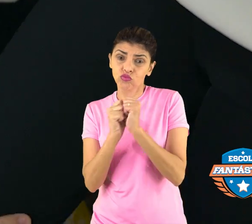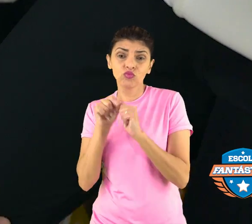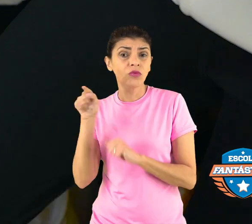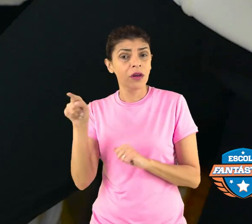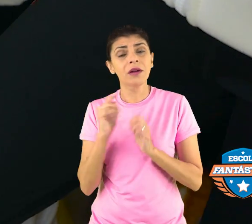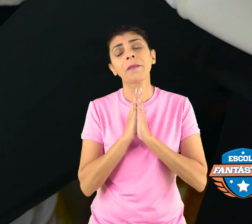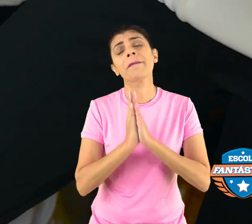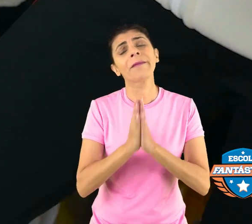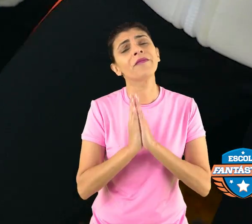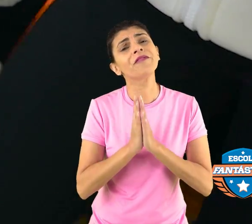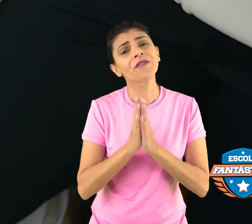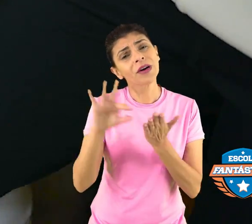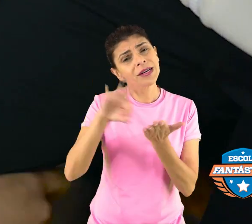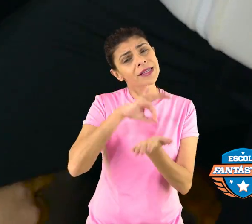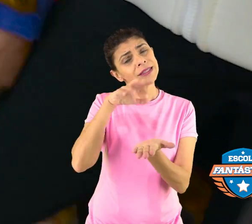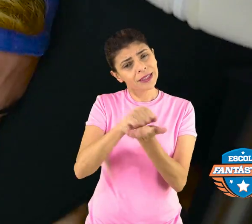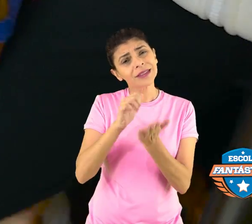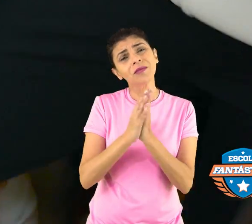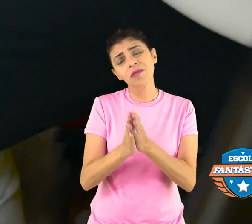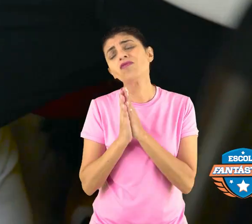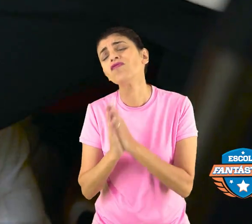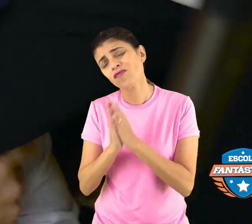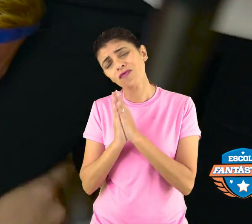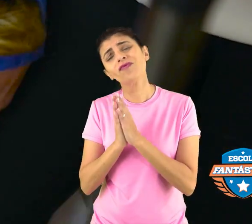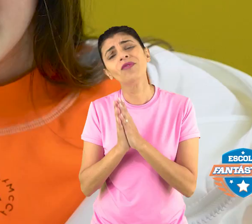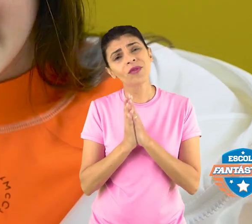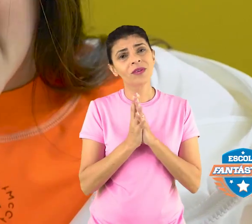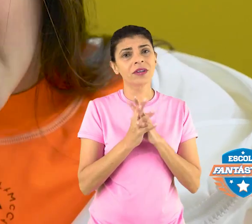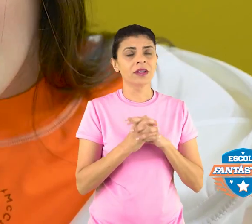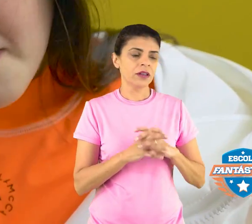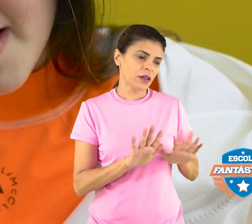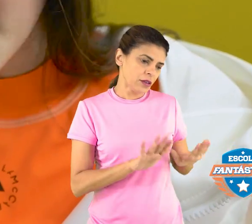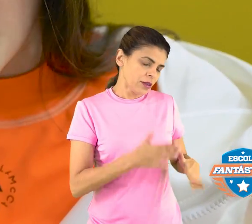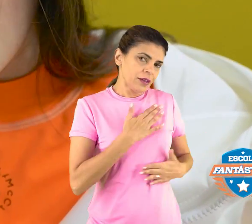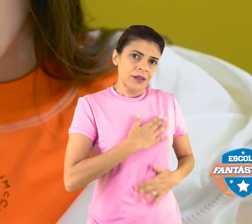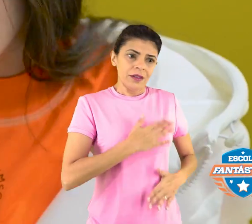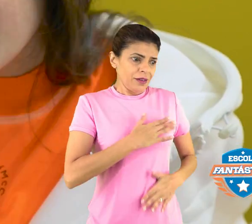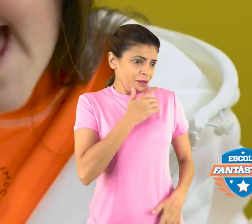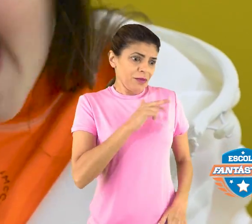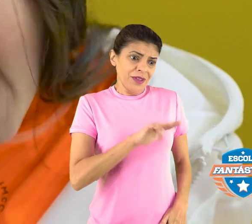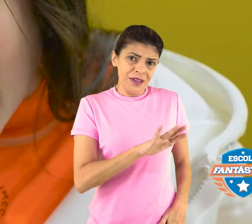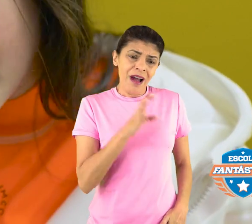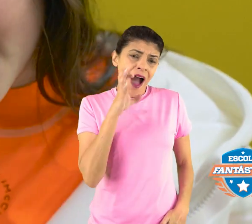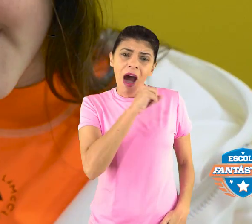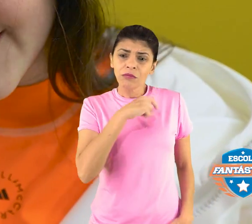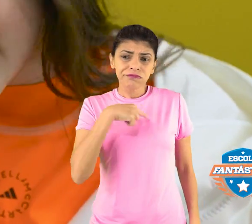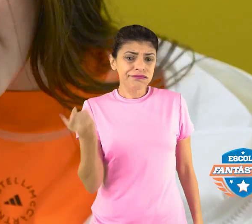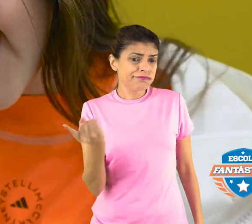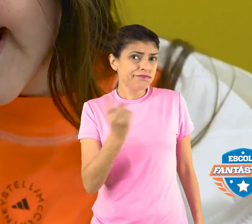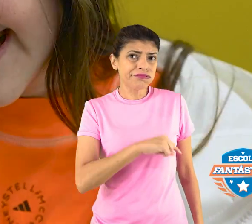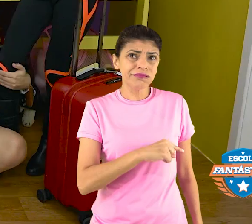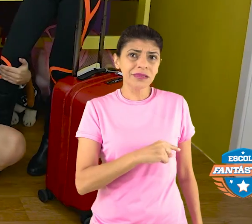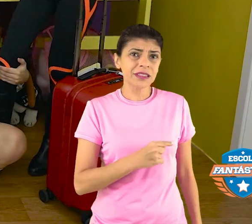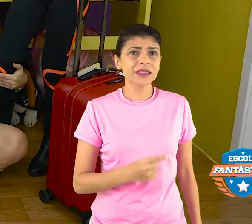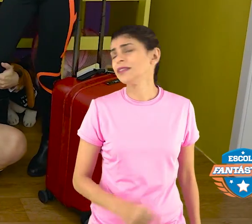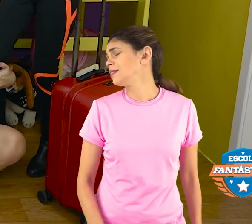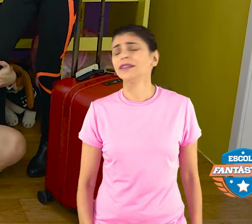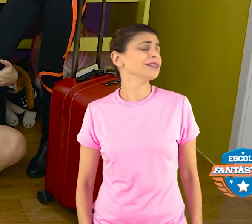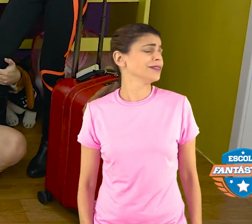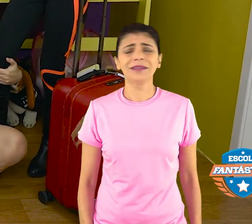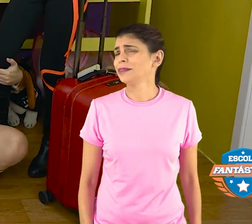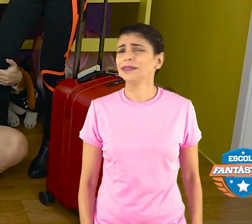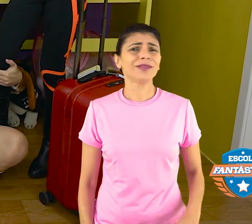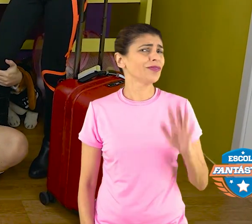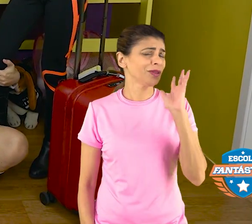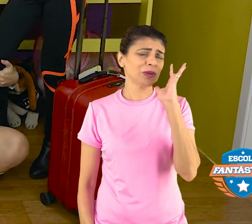junto com a Gi! Ah! Calma, irmão! Vai ser rápido! iludido. Não vai